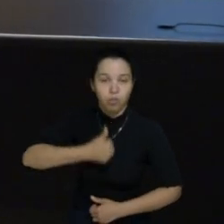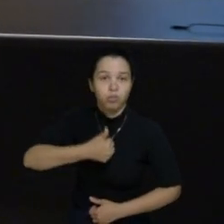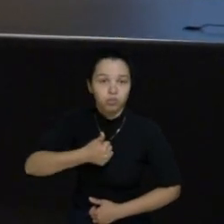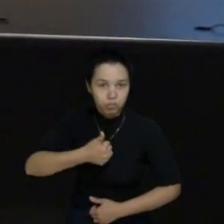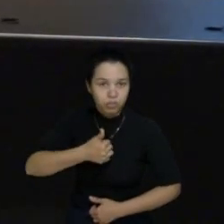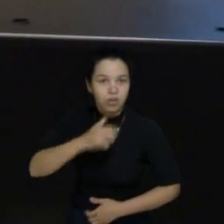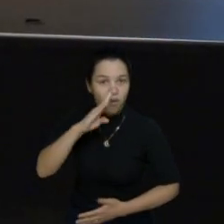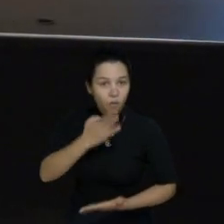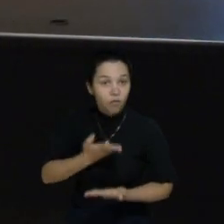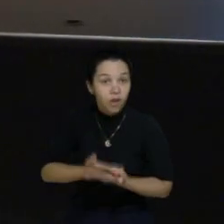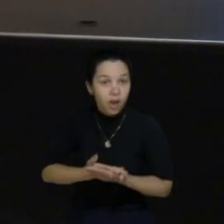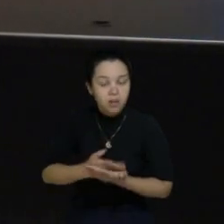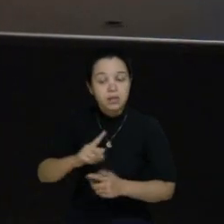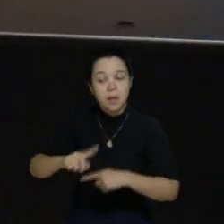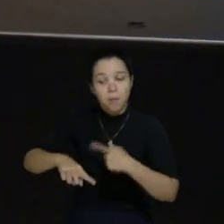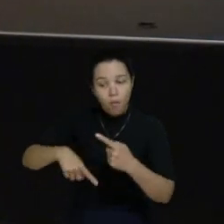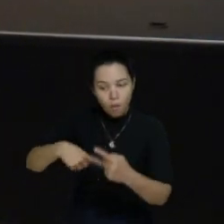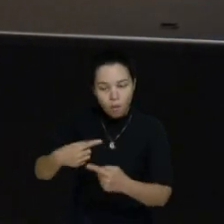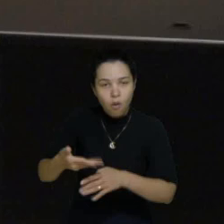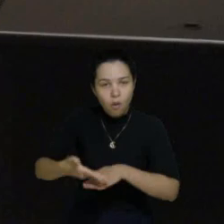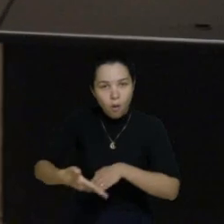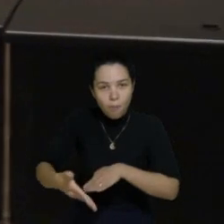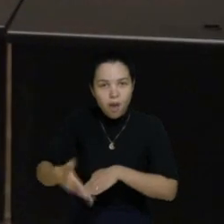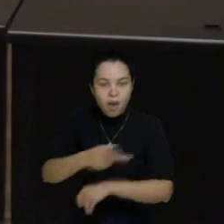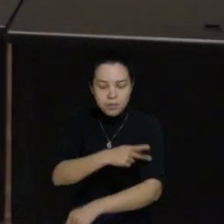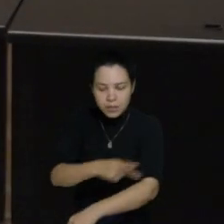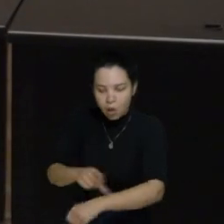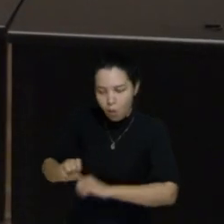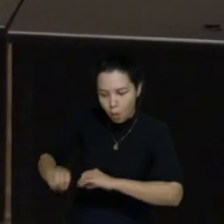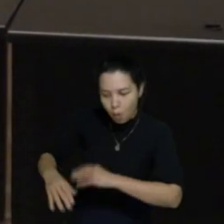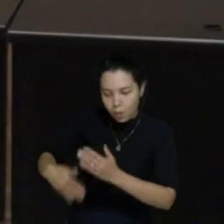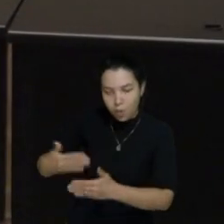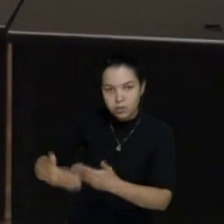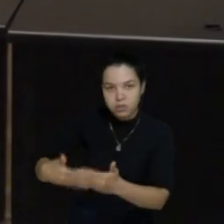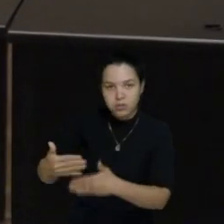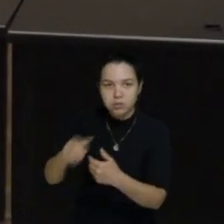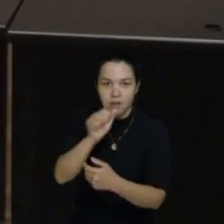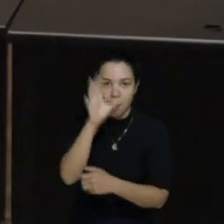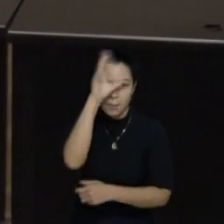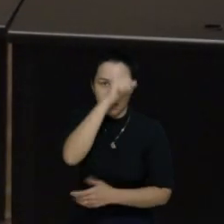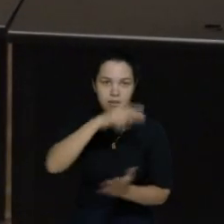pedagógica para poder entrar com o processo de